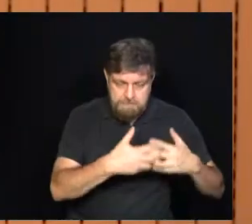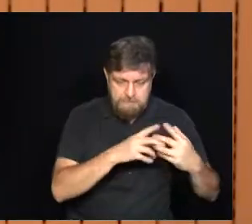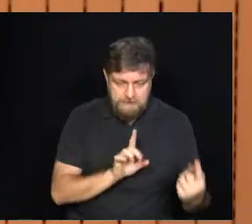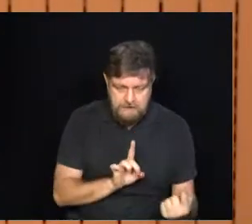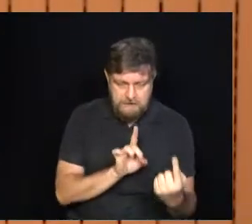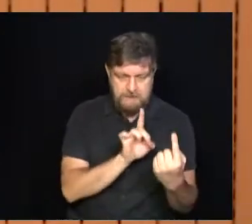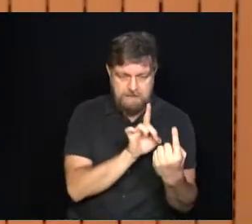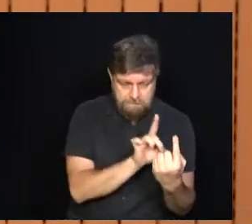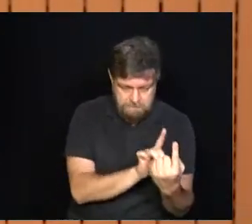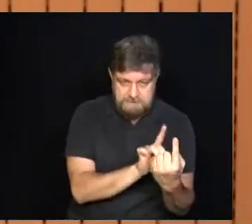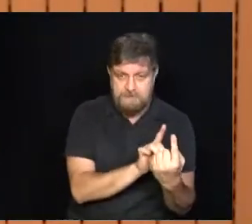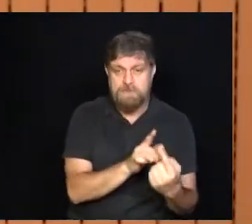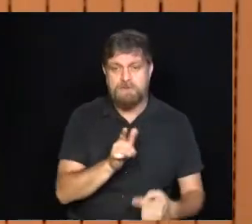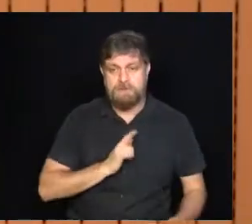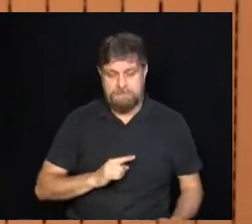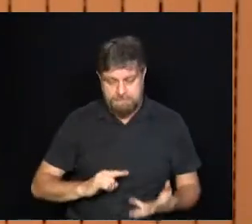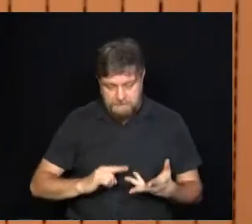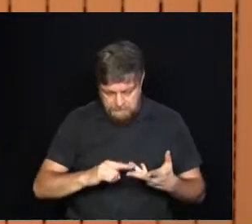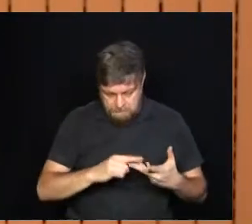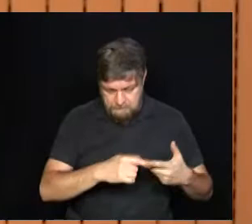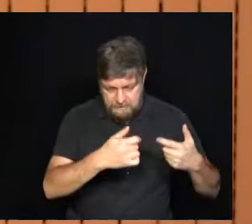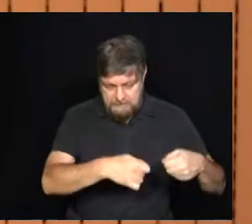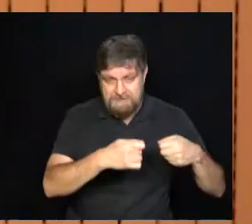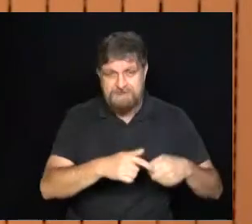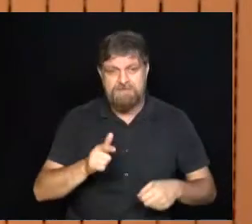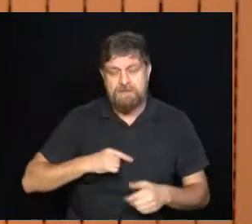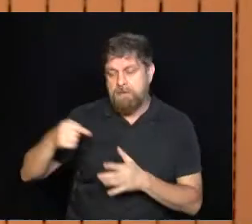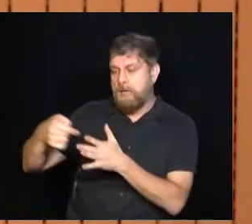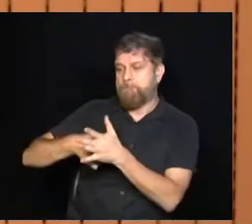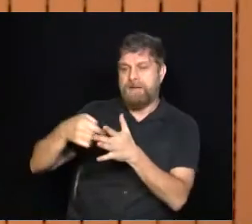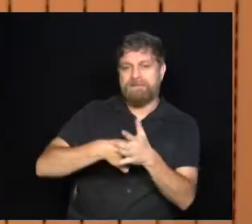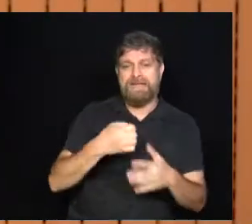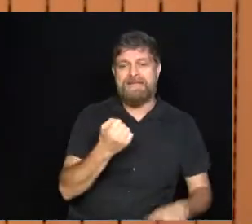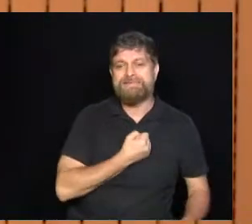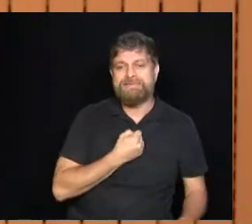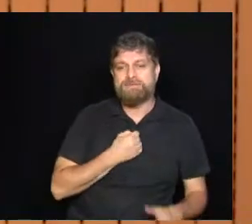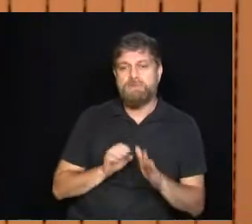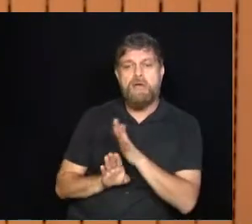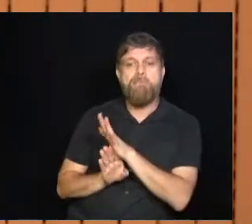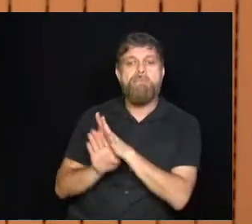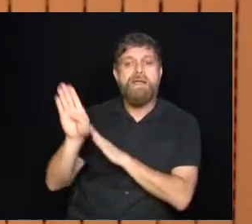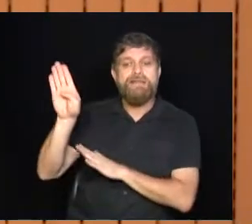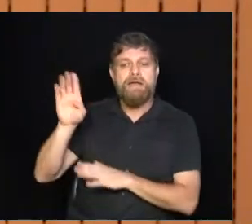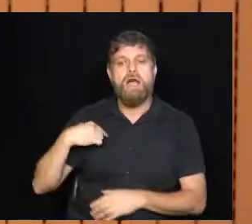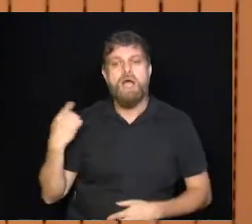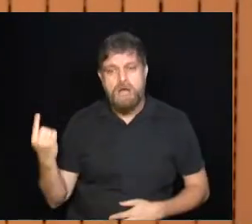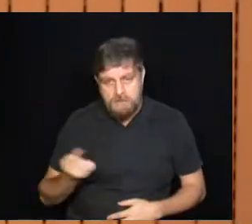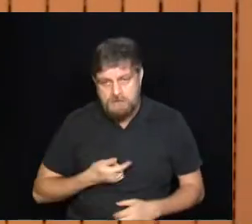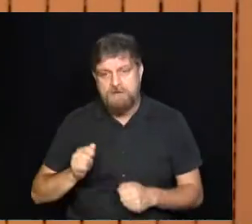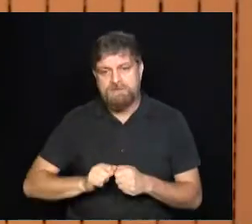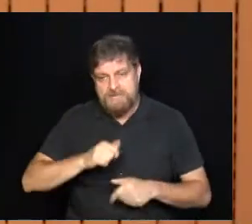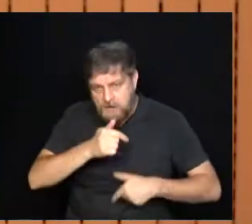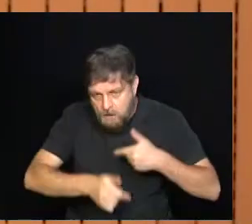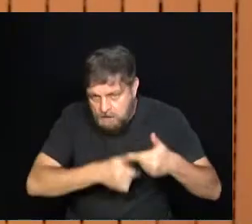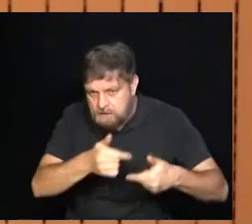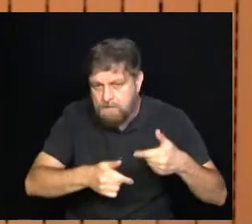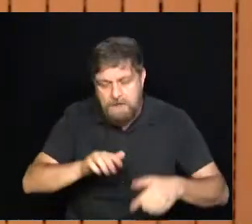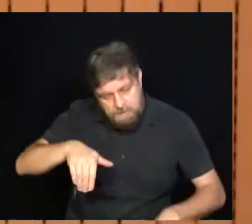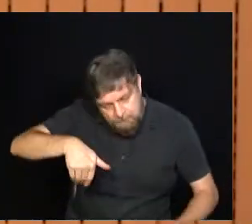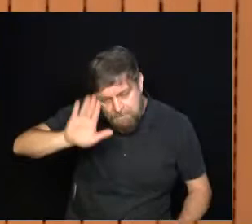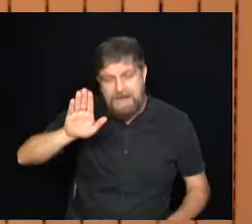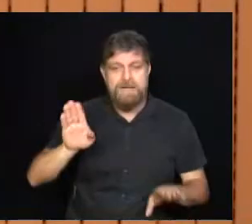conforme a necessidade que tem. Então, até fui questionada, e se esses números aumentarem? Se esses números aumentarem, nós vamos aumentar o trabalho, vamos aumentar